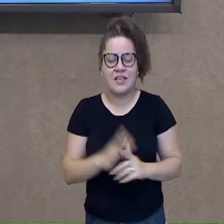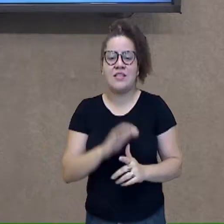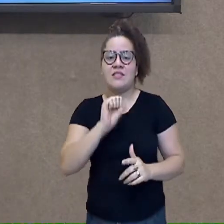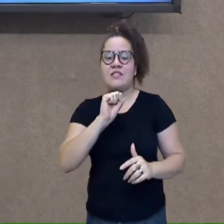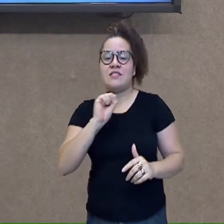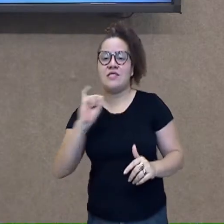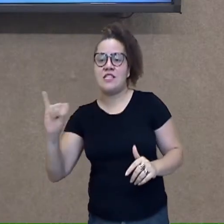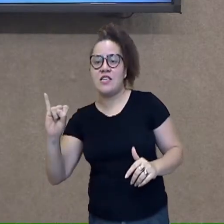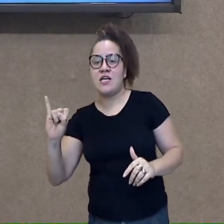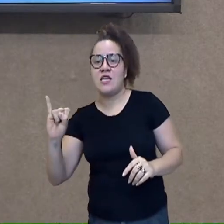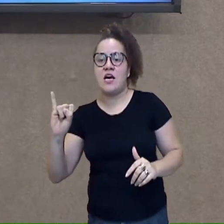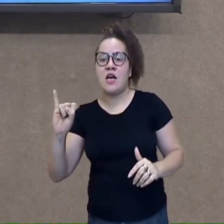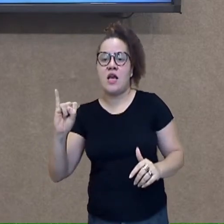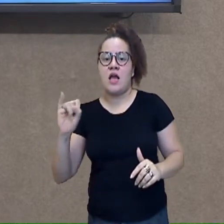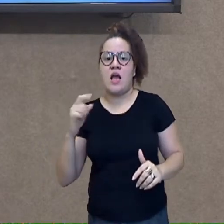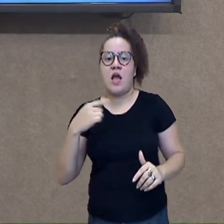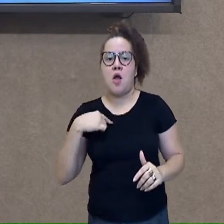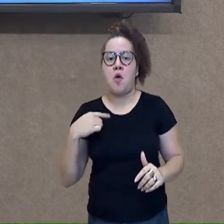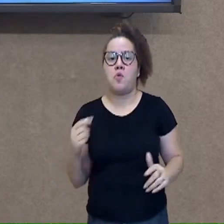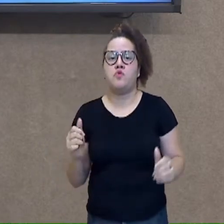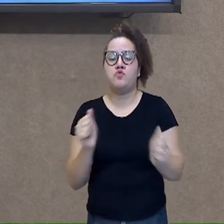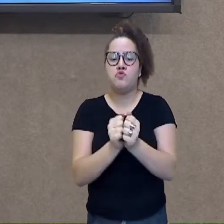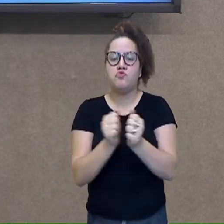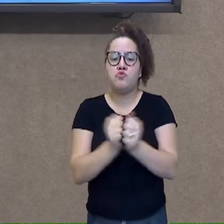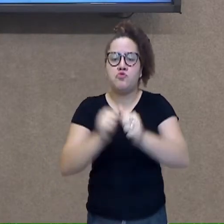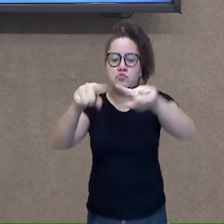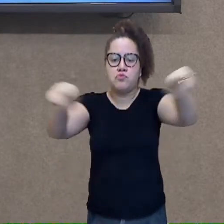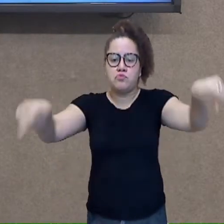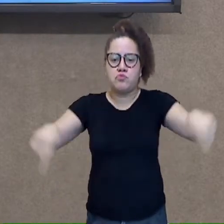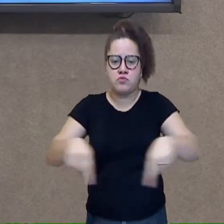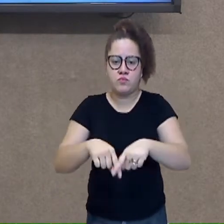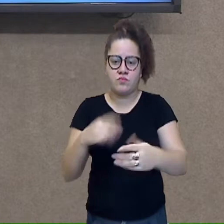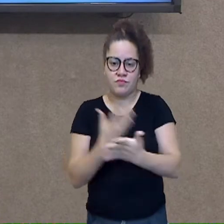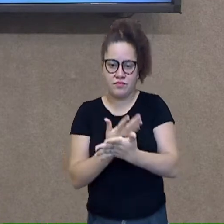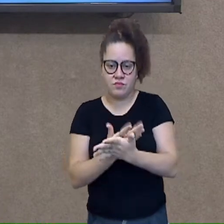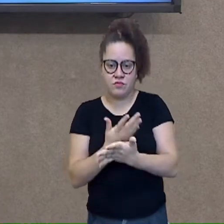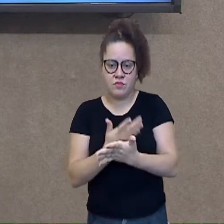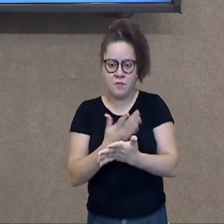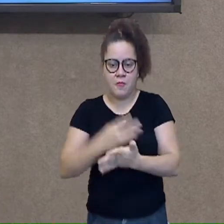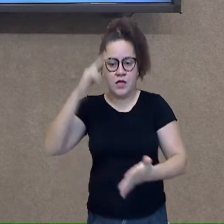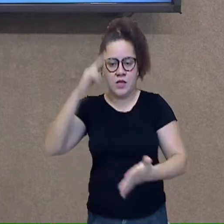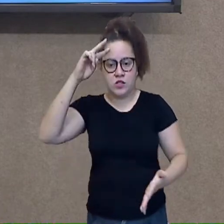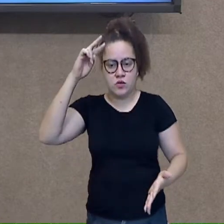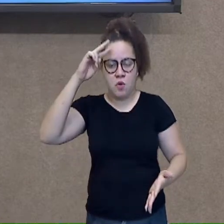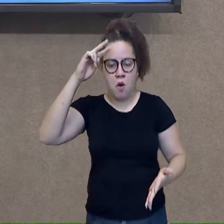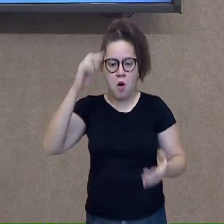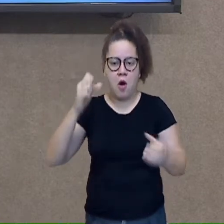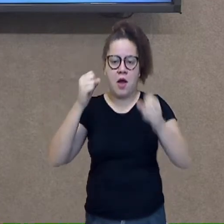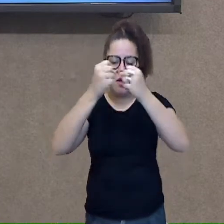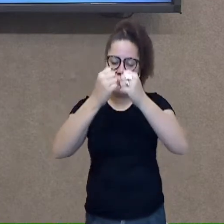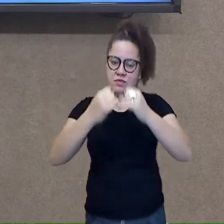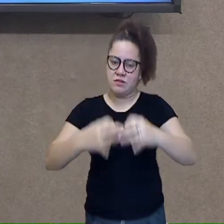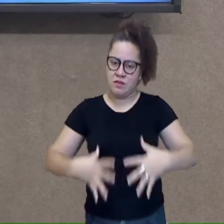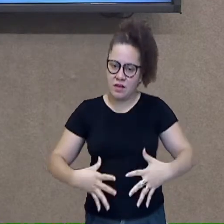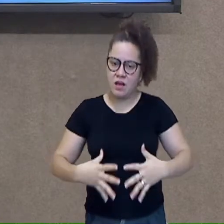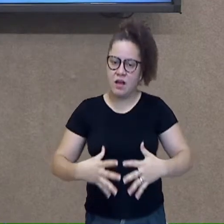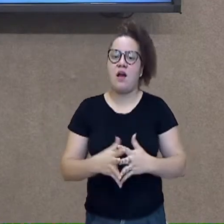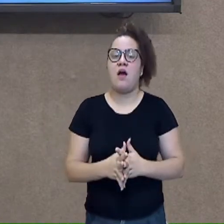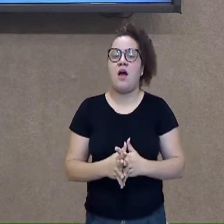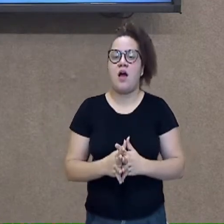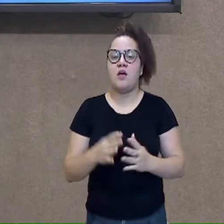eu estiver com vocês dentro da sala de aula, passando esse mesmo conteúdo sobre os meios de comunicação, nós